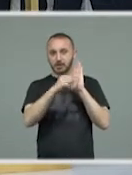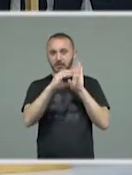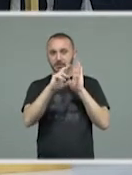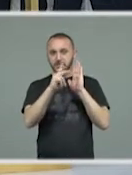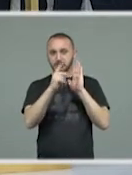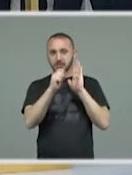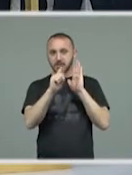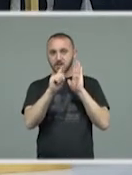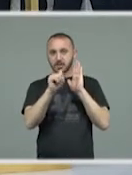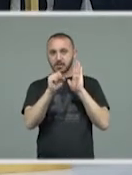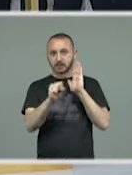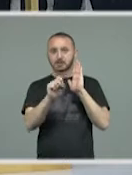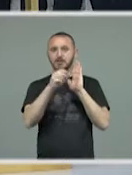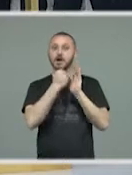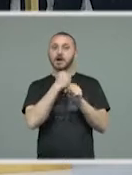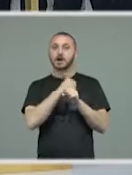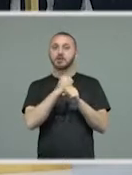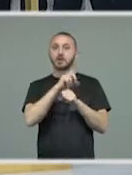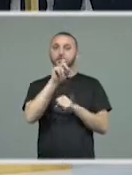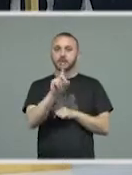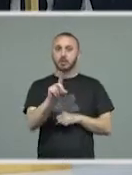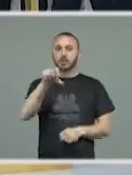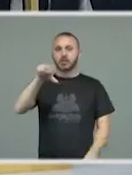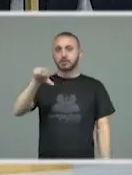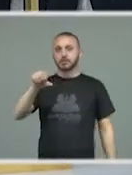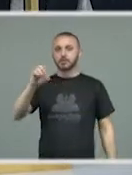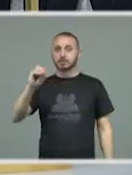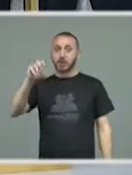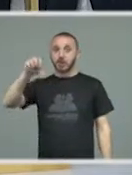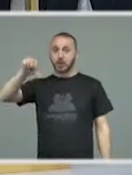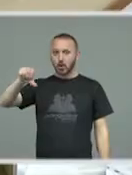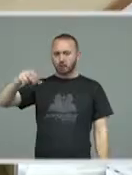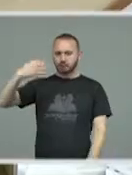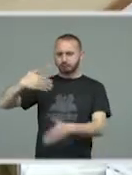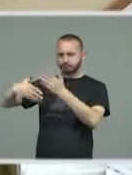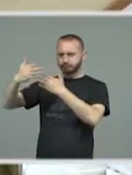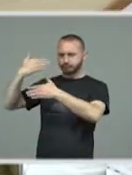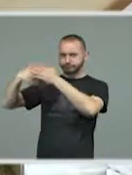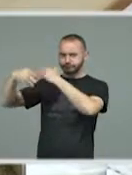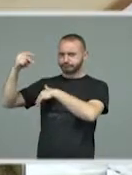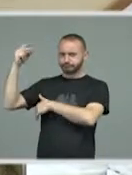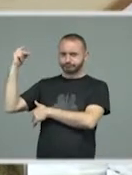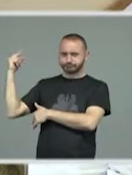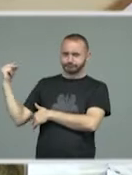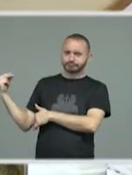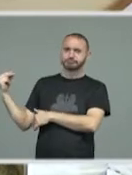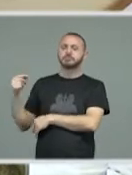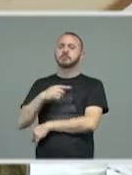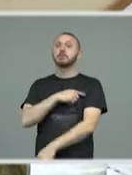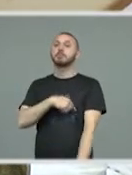Maria Marta Chabon, no mosteiro da visitação de Santa Maria de Chambéry,